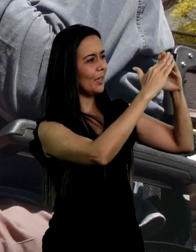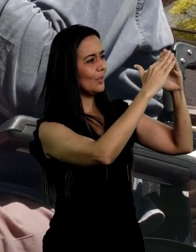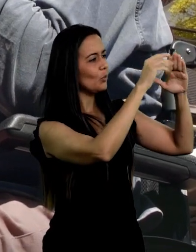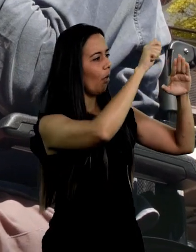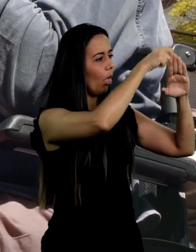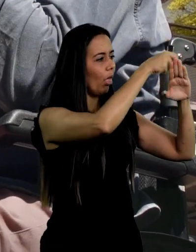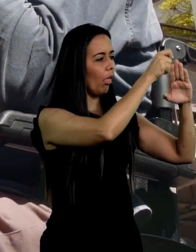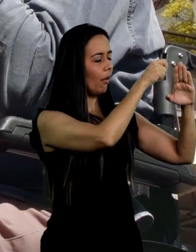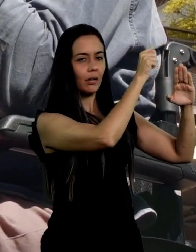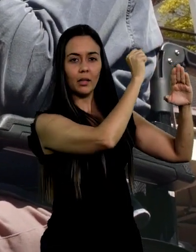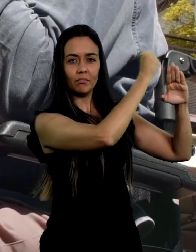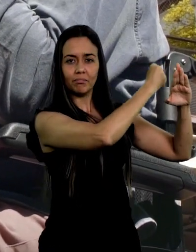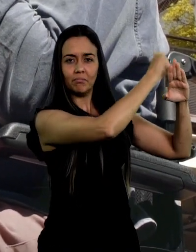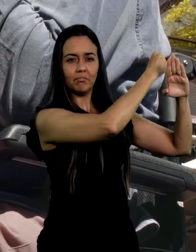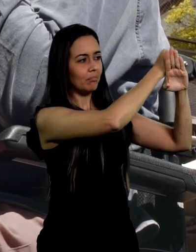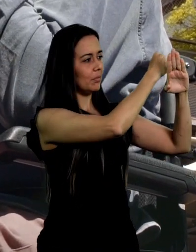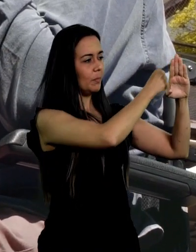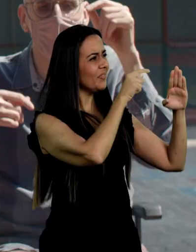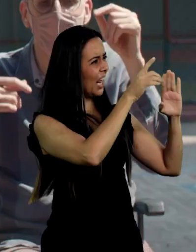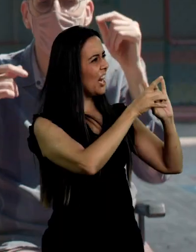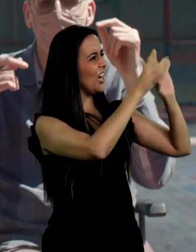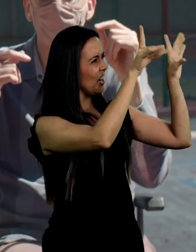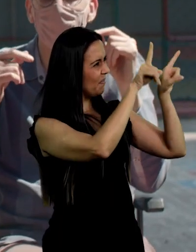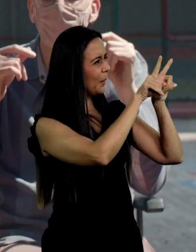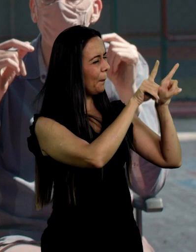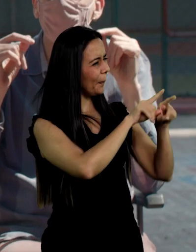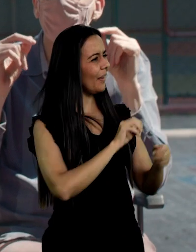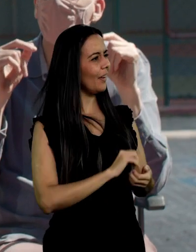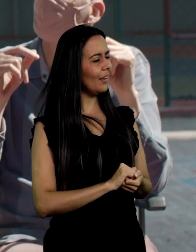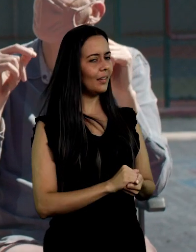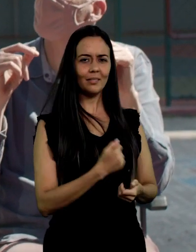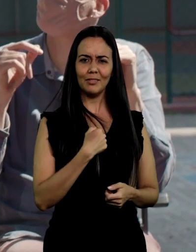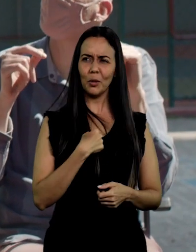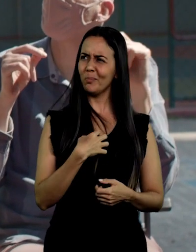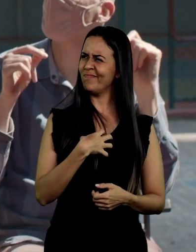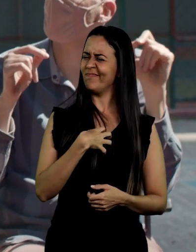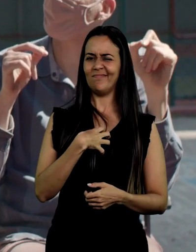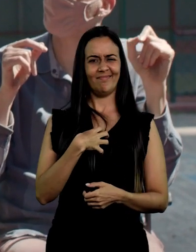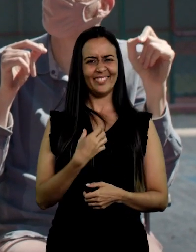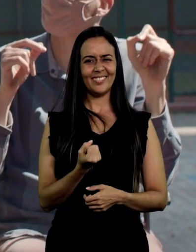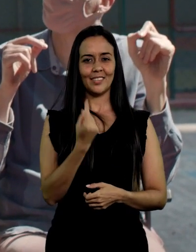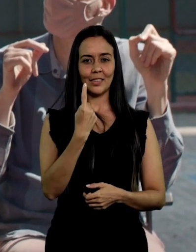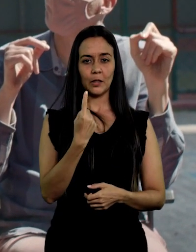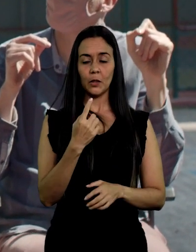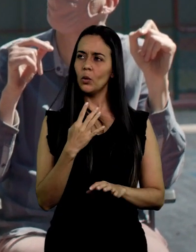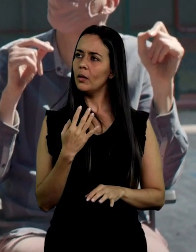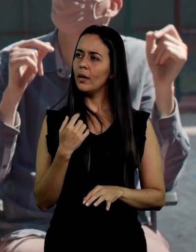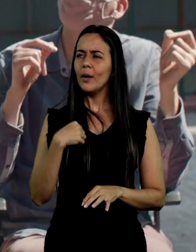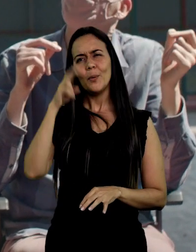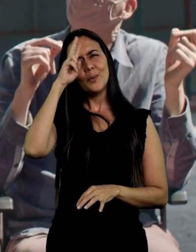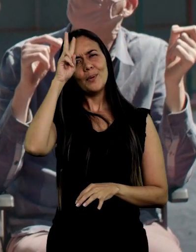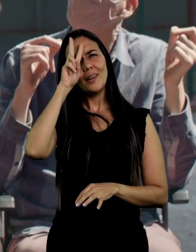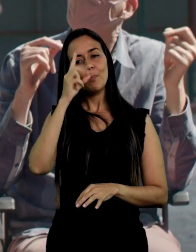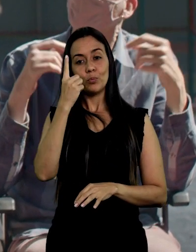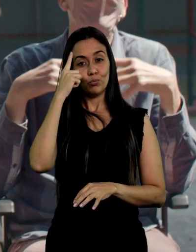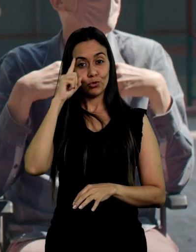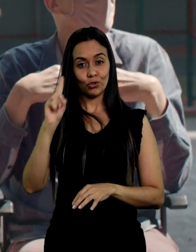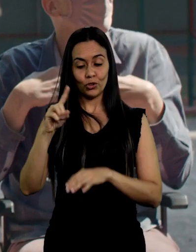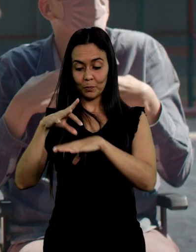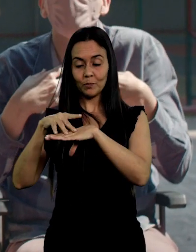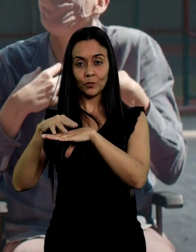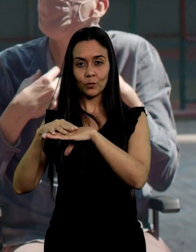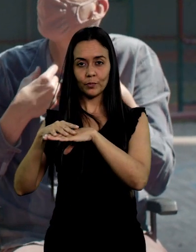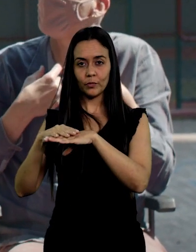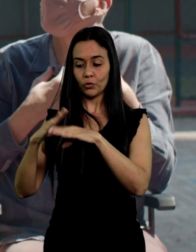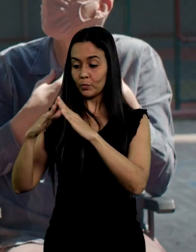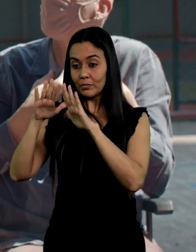eles estão muito mais livres do que eu. Sim. Né? Eu tenho também, quando eu fiquei doente, fiquei em casa. Não pude ir para a escola. Cara,